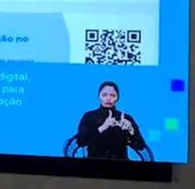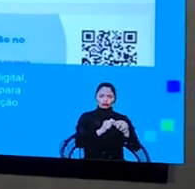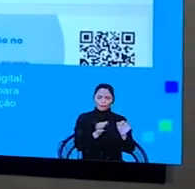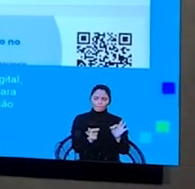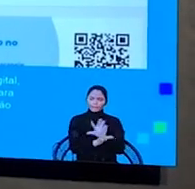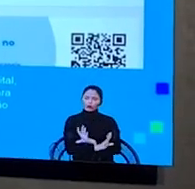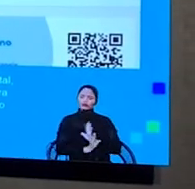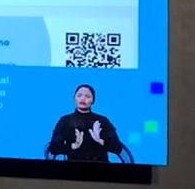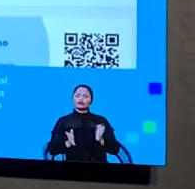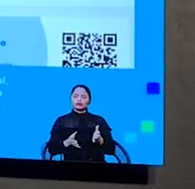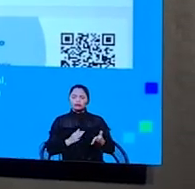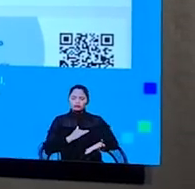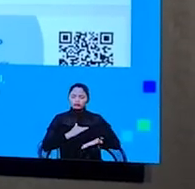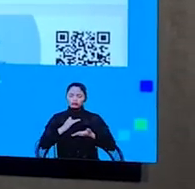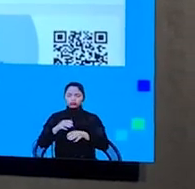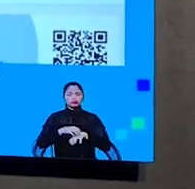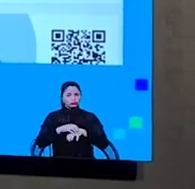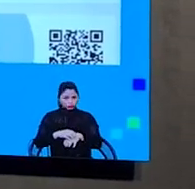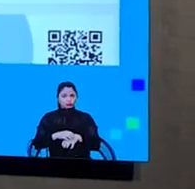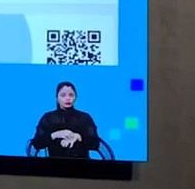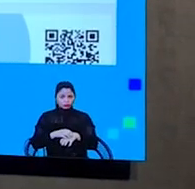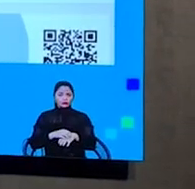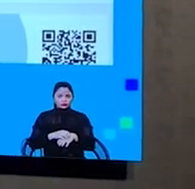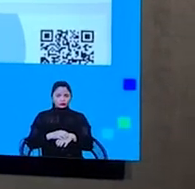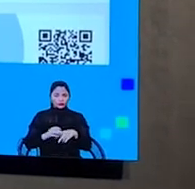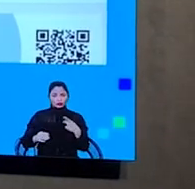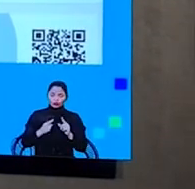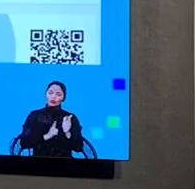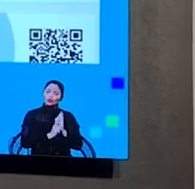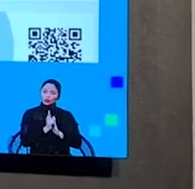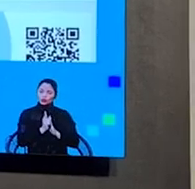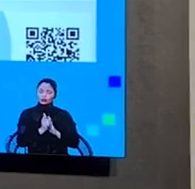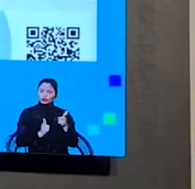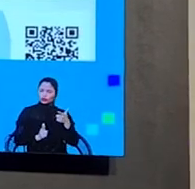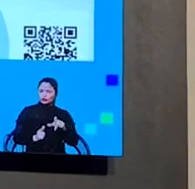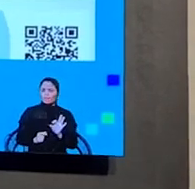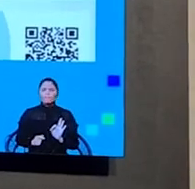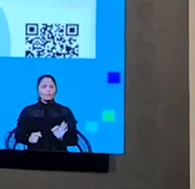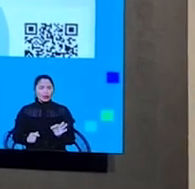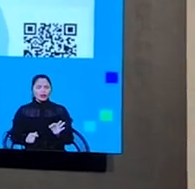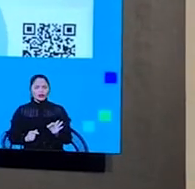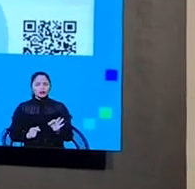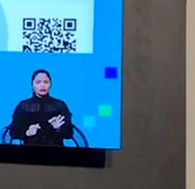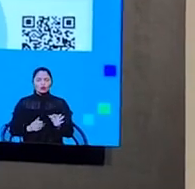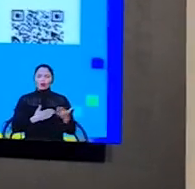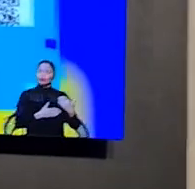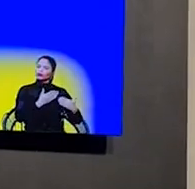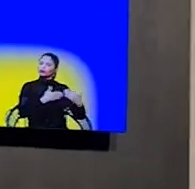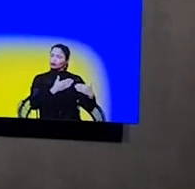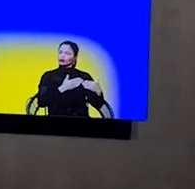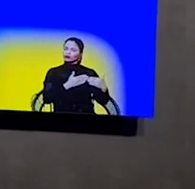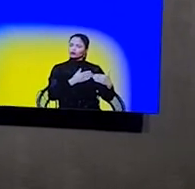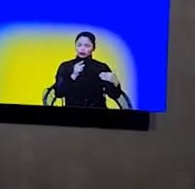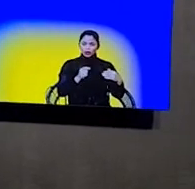pronto para expedir e vai desconsiderar da sua apuração. Então, ou seja, continua na mesma linha dos outros pontos anteriores. Você fez a sua